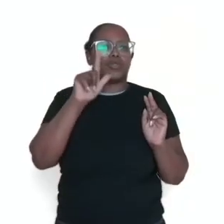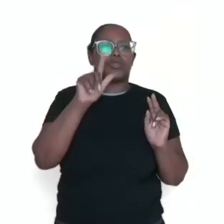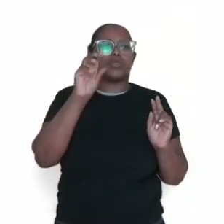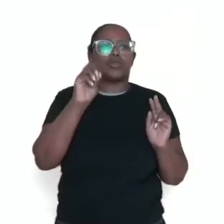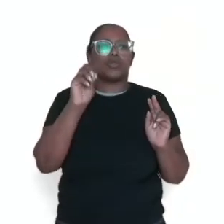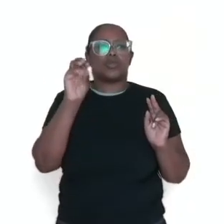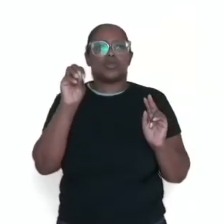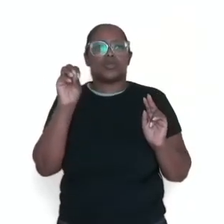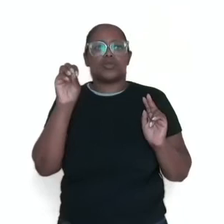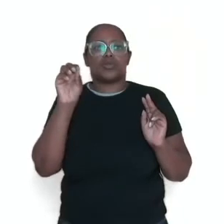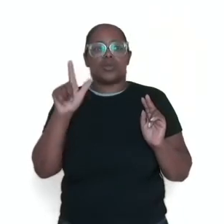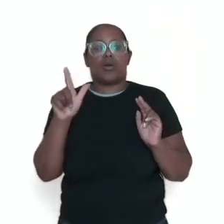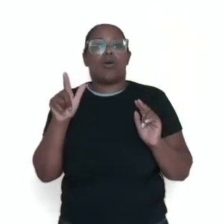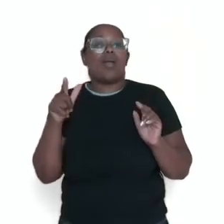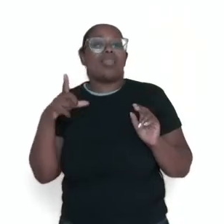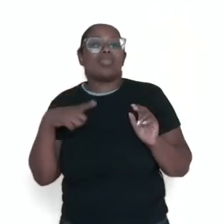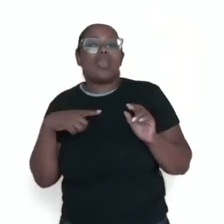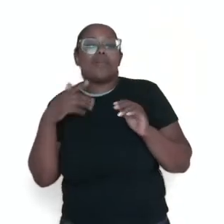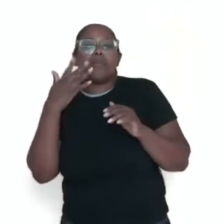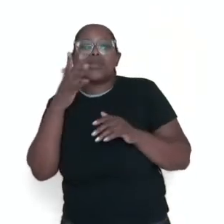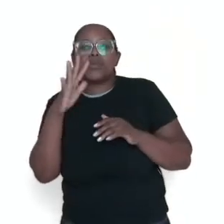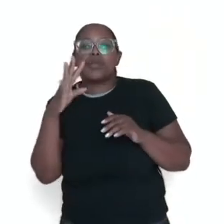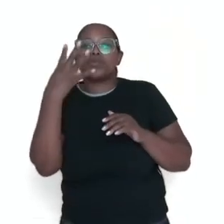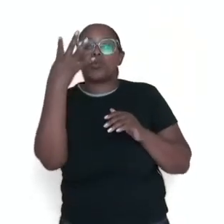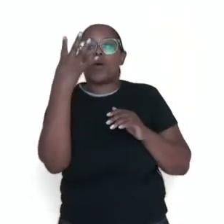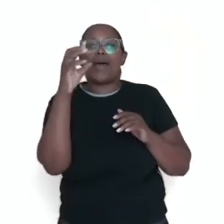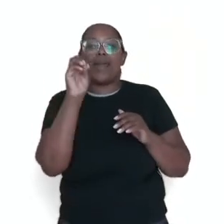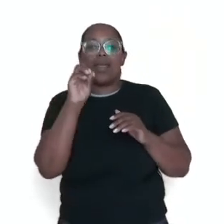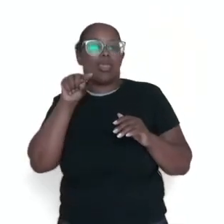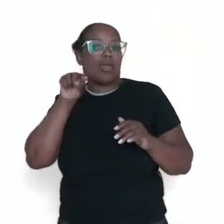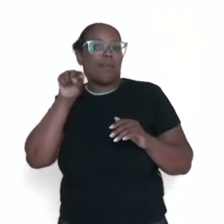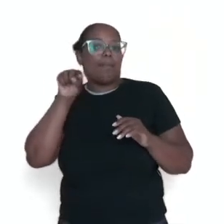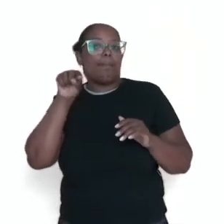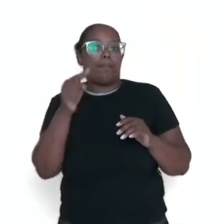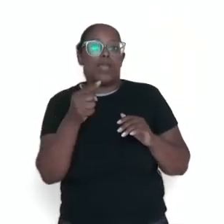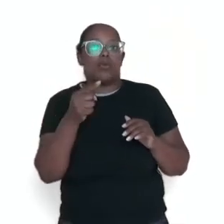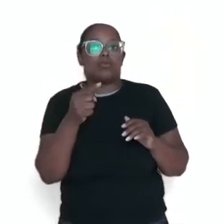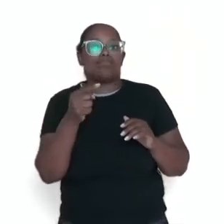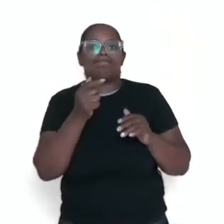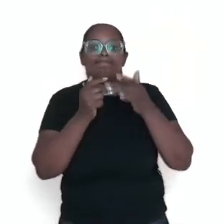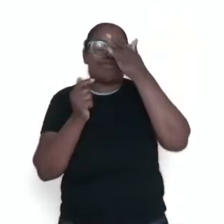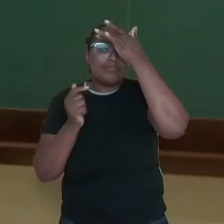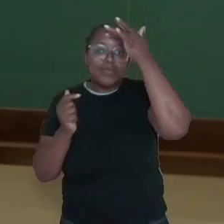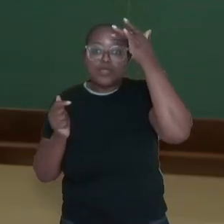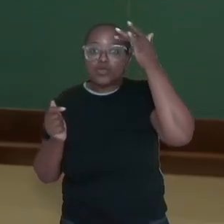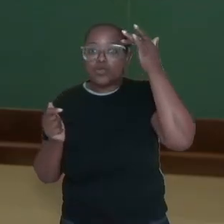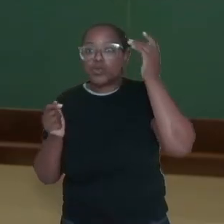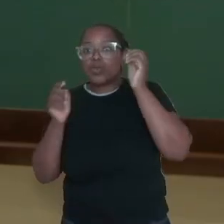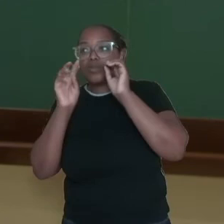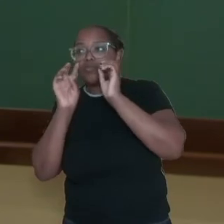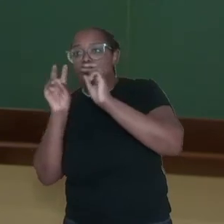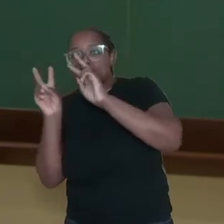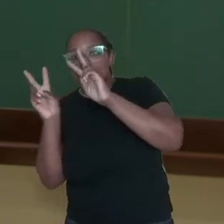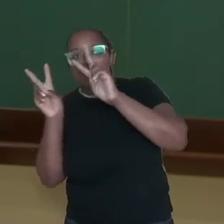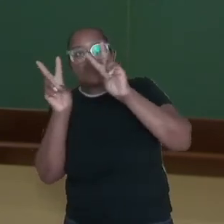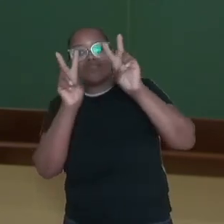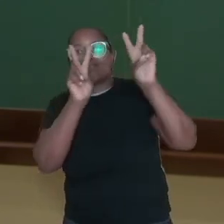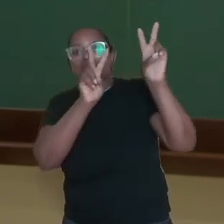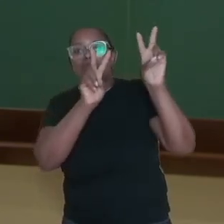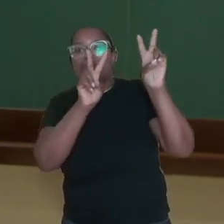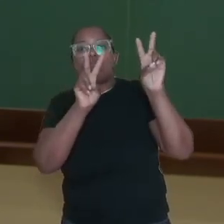mil espectadores, né, para um torneio que foi realizado na Coreia do Sul. 40 mil espectadores. Já